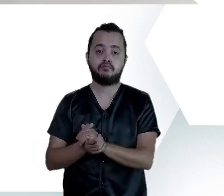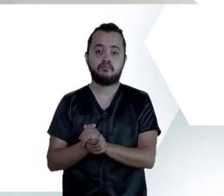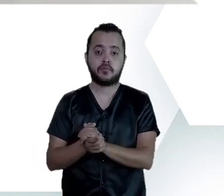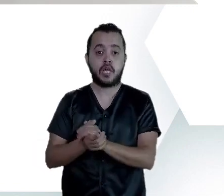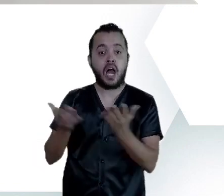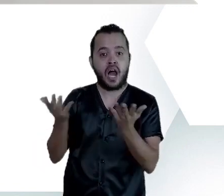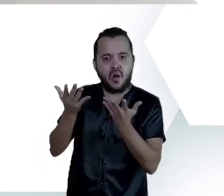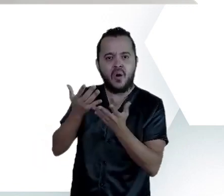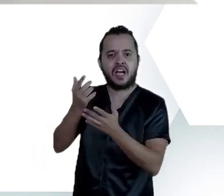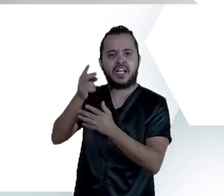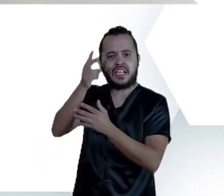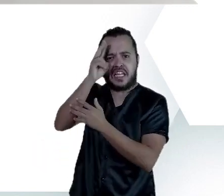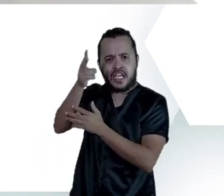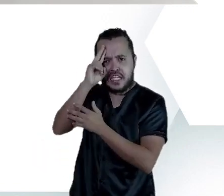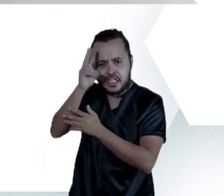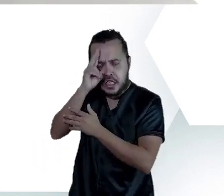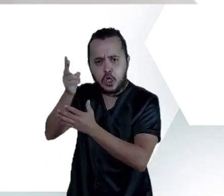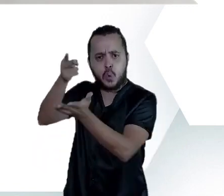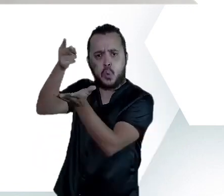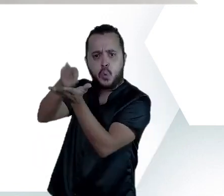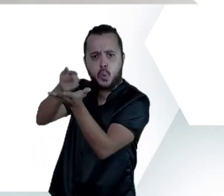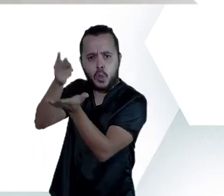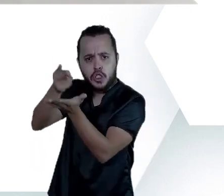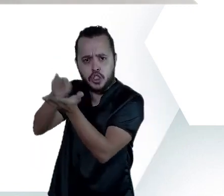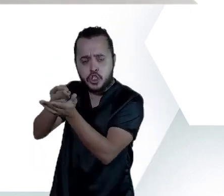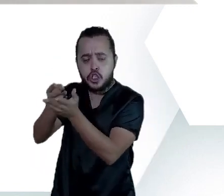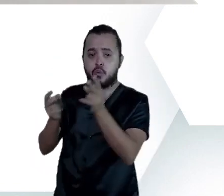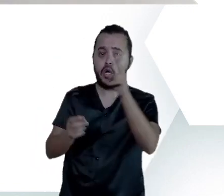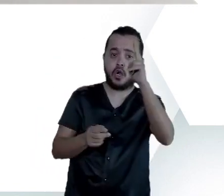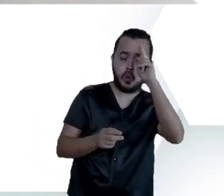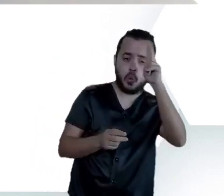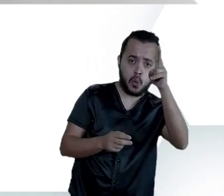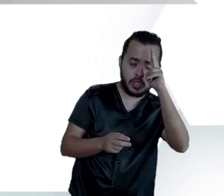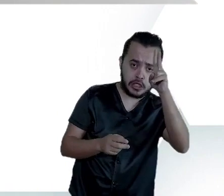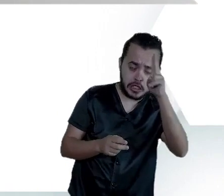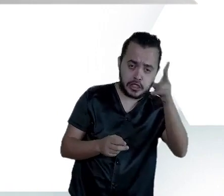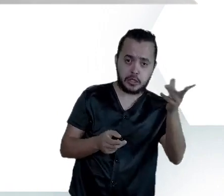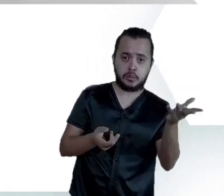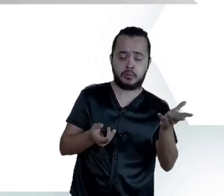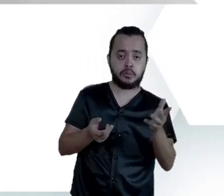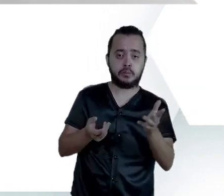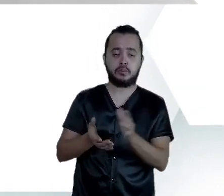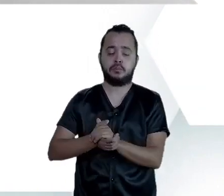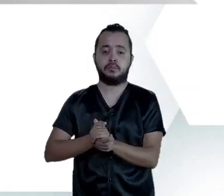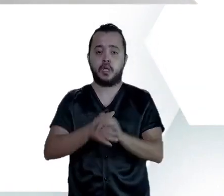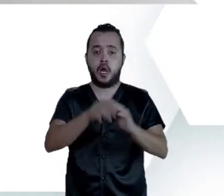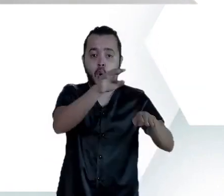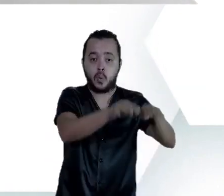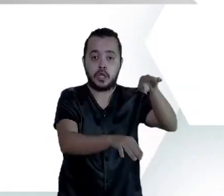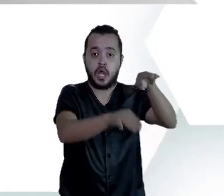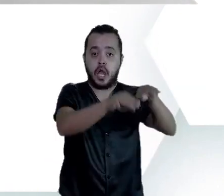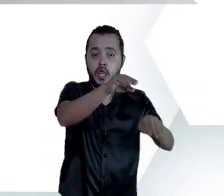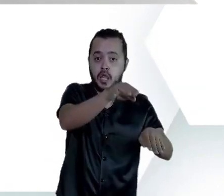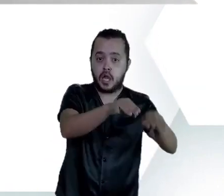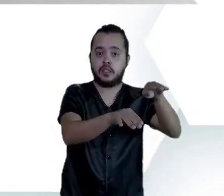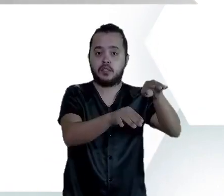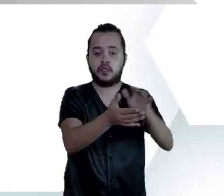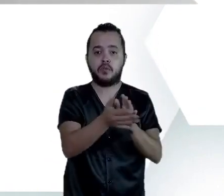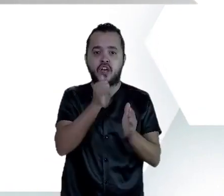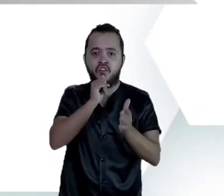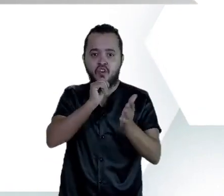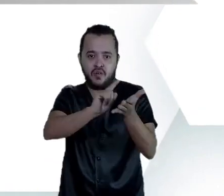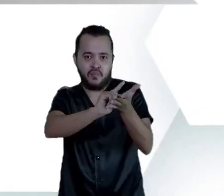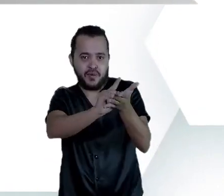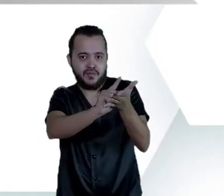da tensão contínua e aqui eu tenho a parte da tensão, beleza, alternada. Então quando você muda aqui,